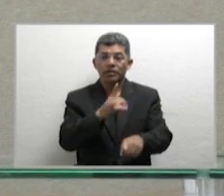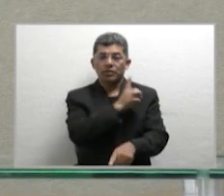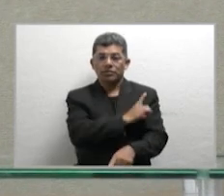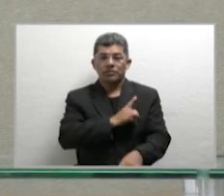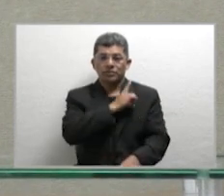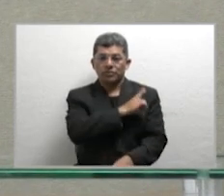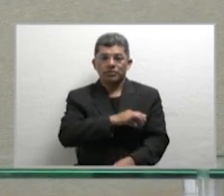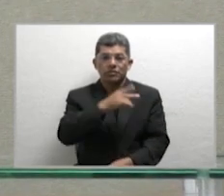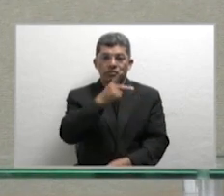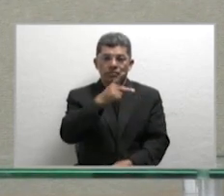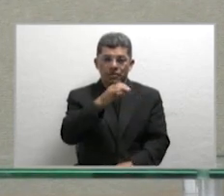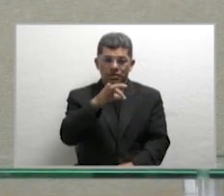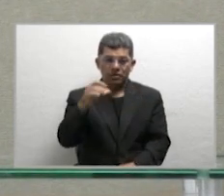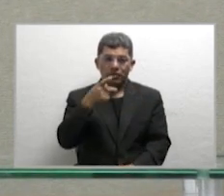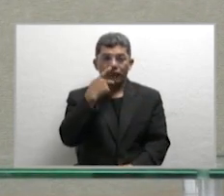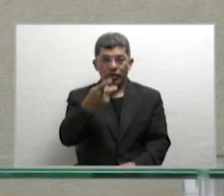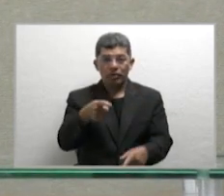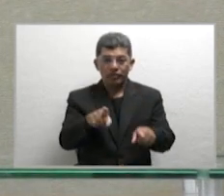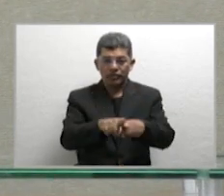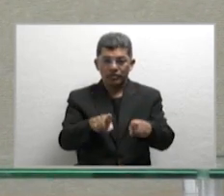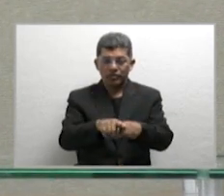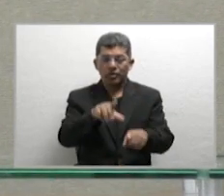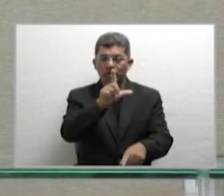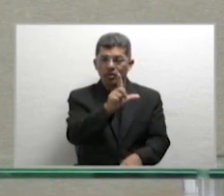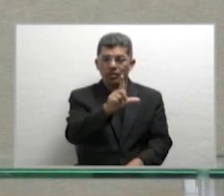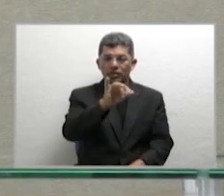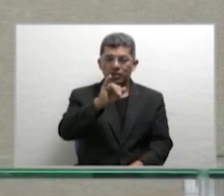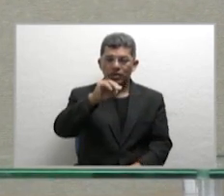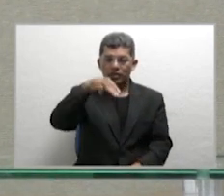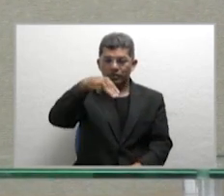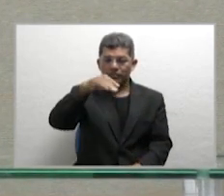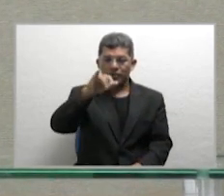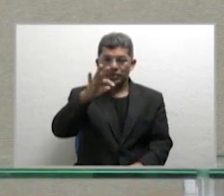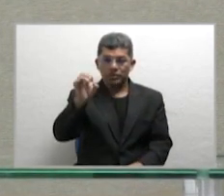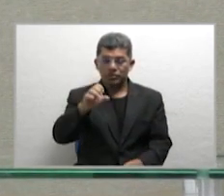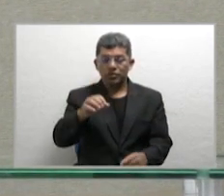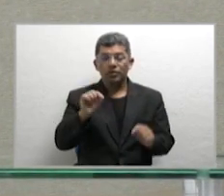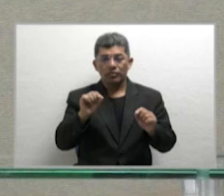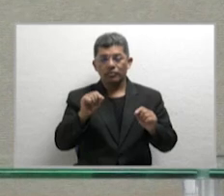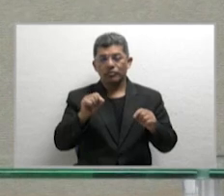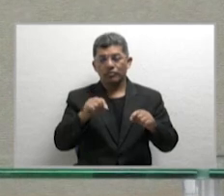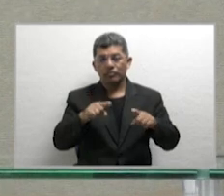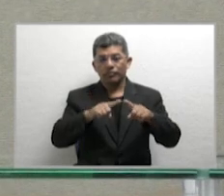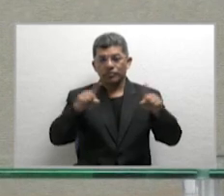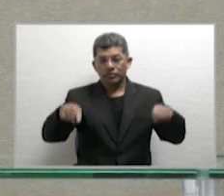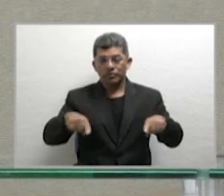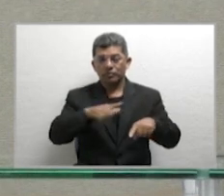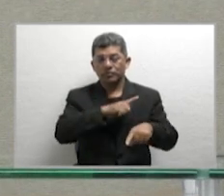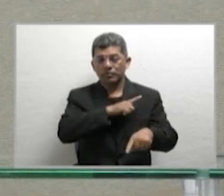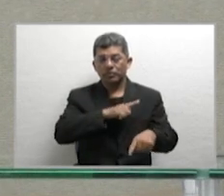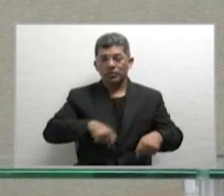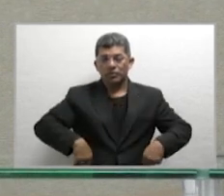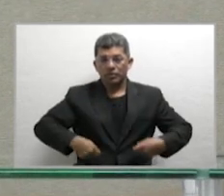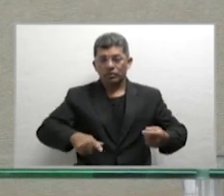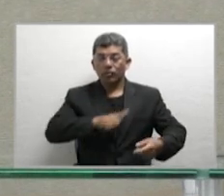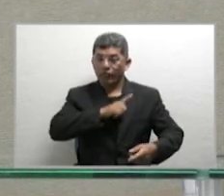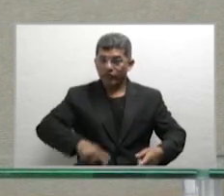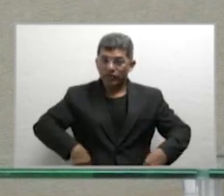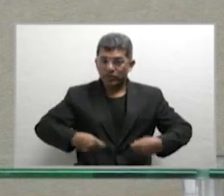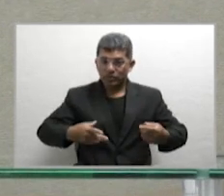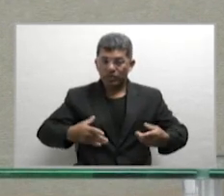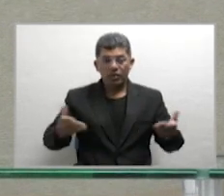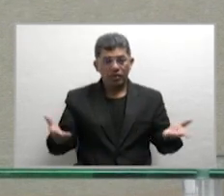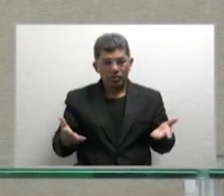ele fez uma citação com relação ao limite de gasto com os servidores públicos do nosso Estado, e o governador deve